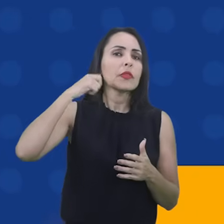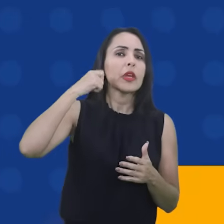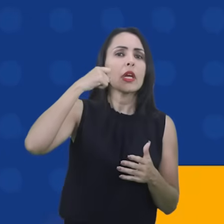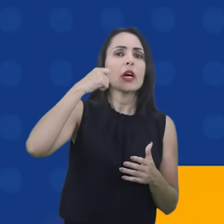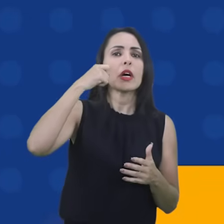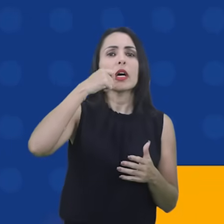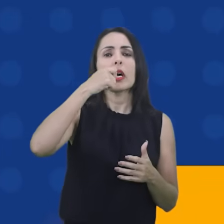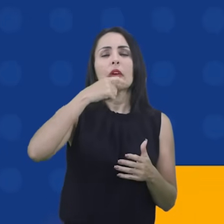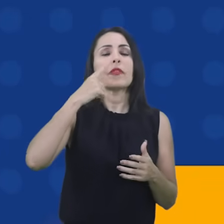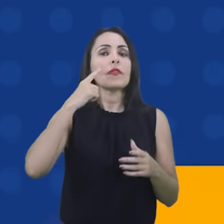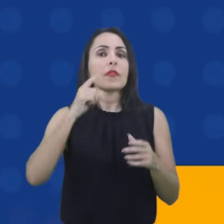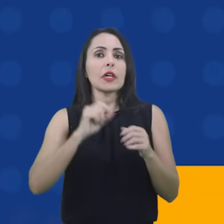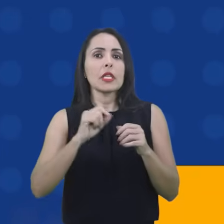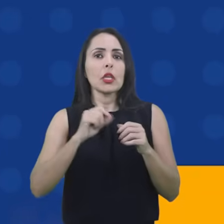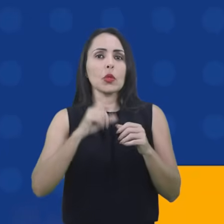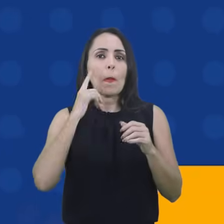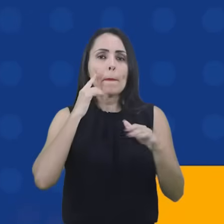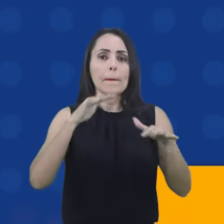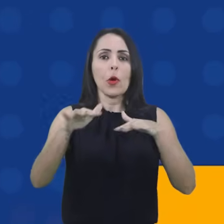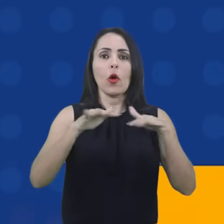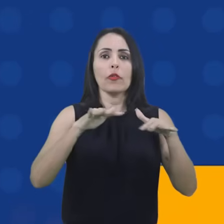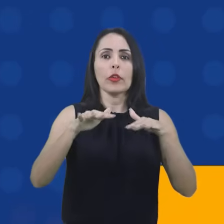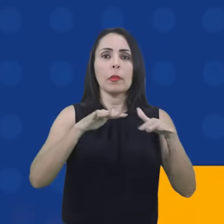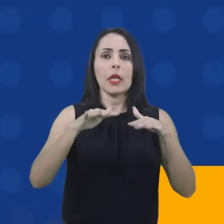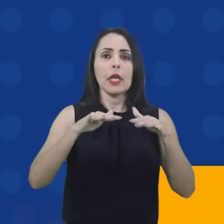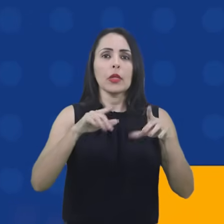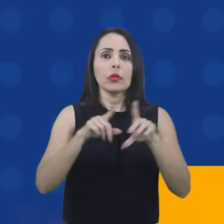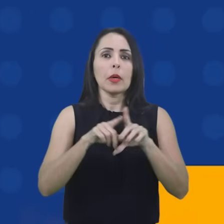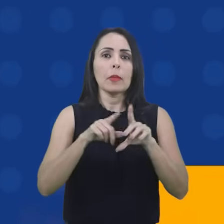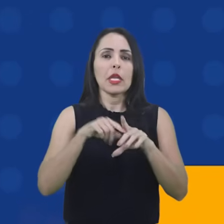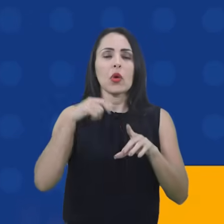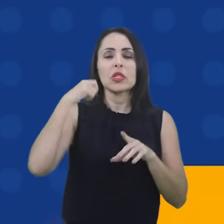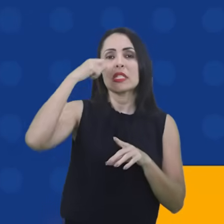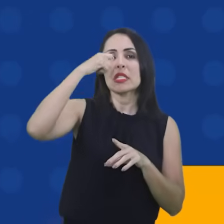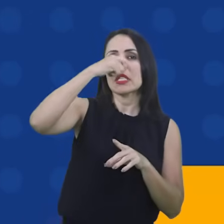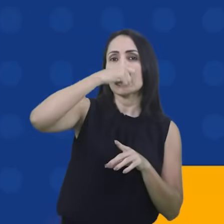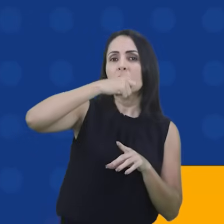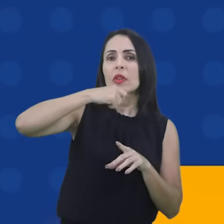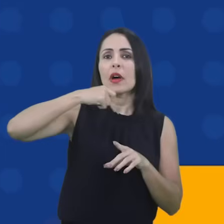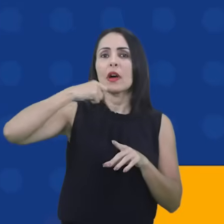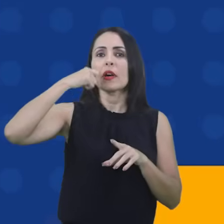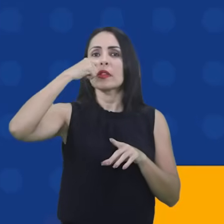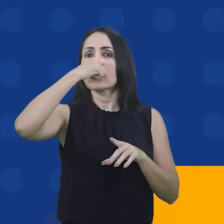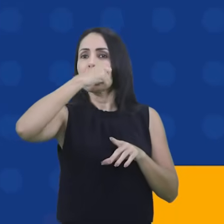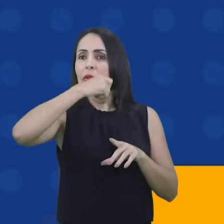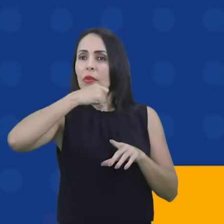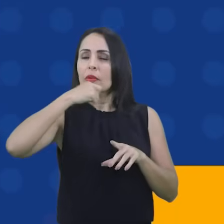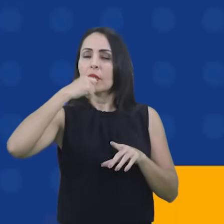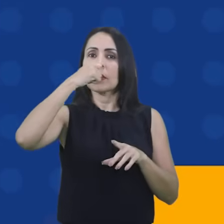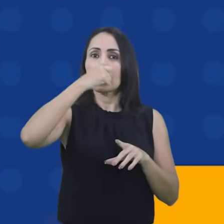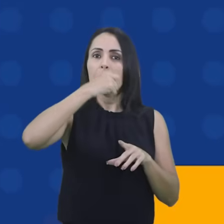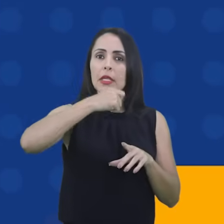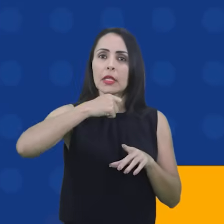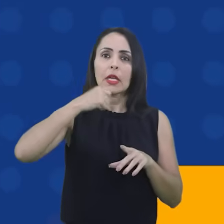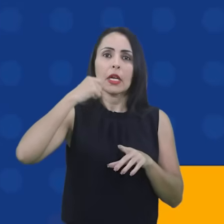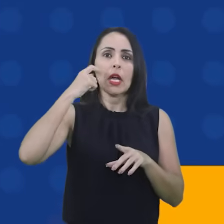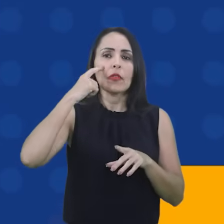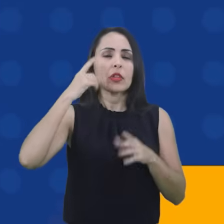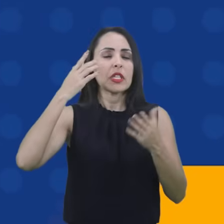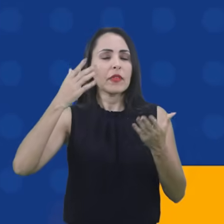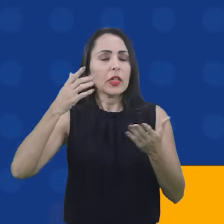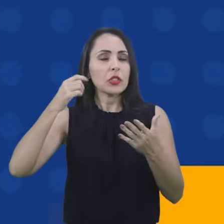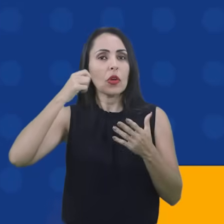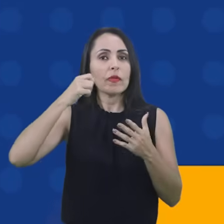e venha, né, fazendo movimentos vibratórios, circulatórios, mantendo esse ângulo da escova, né? E aí você vem